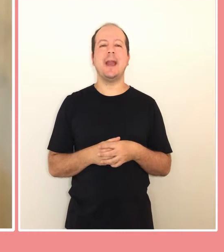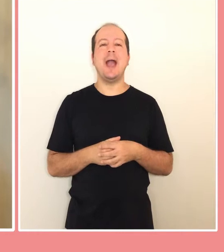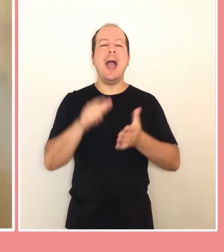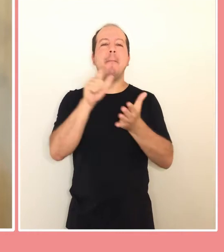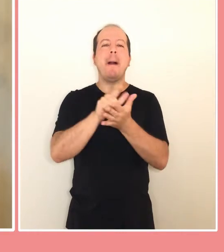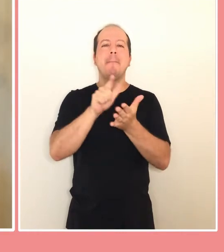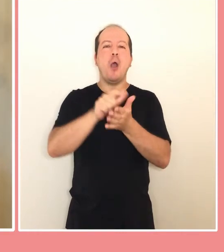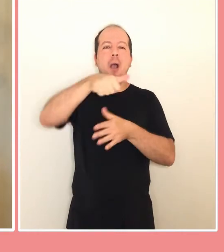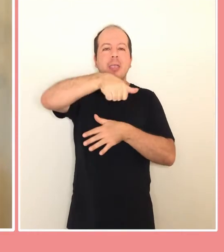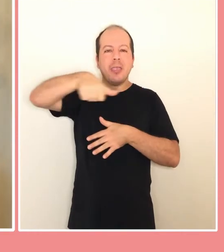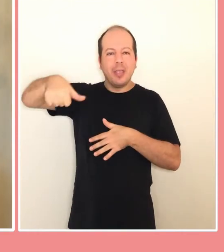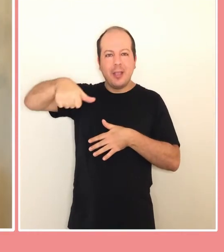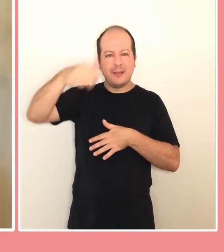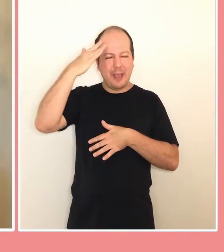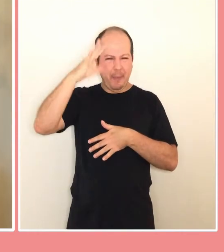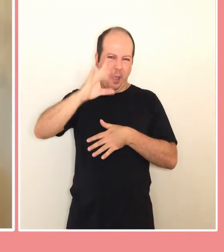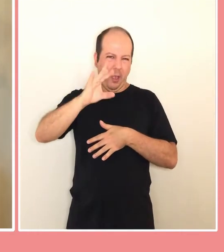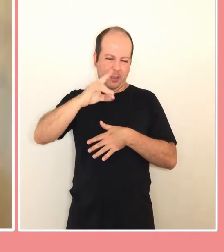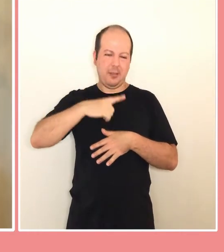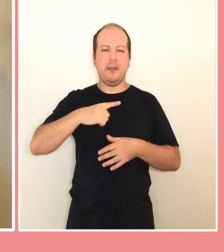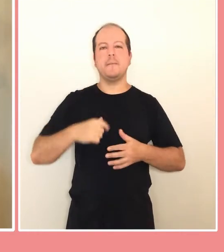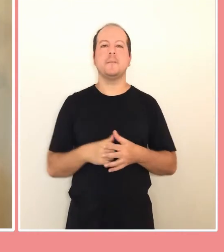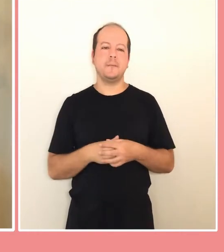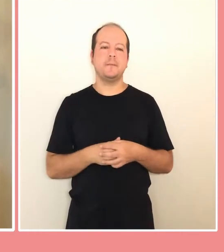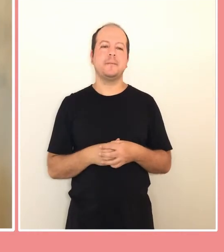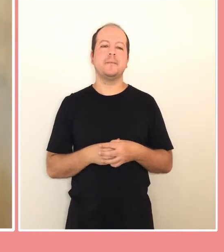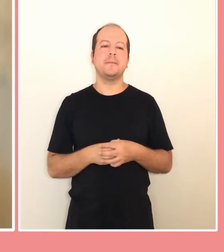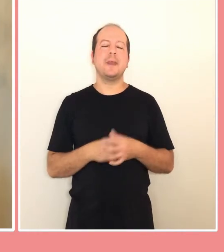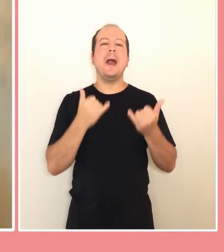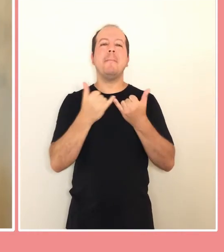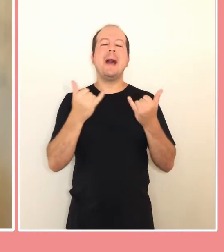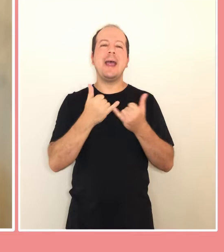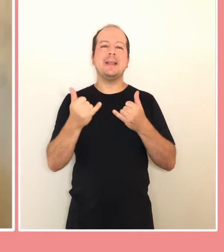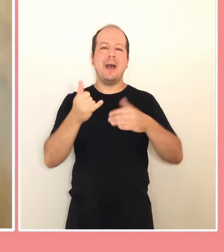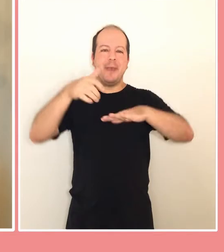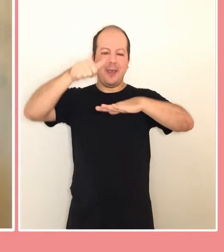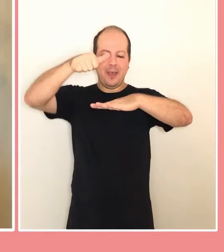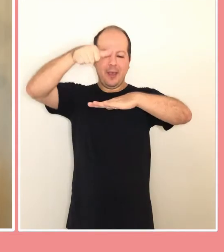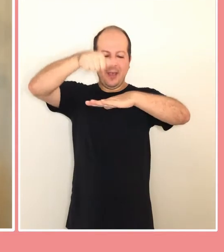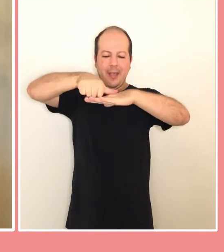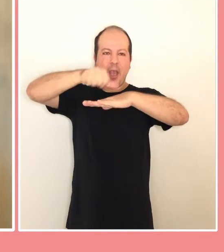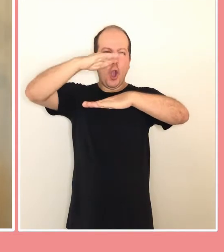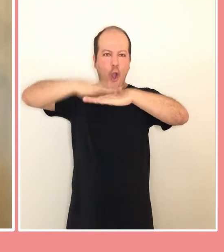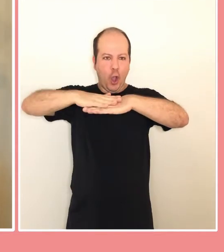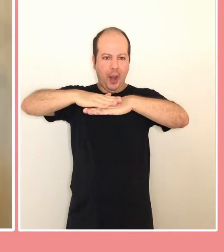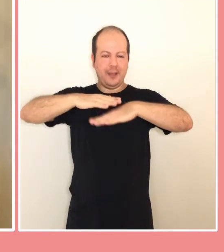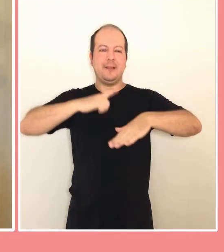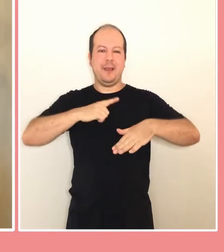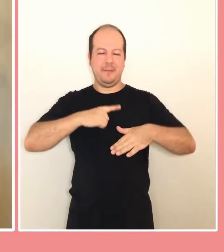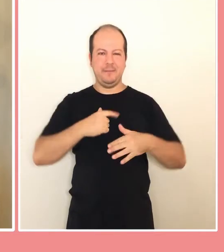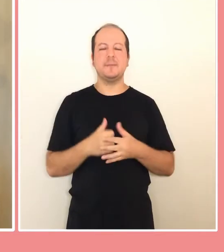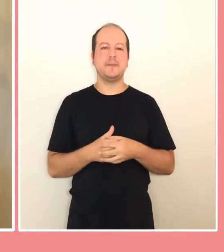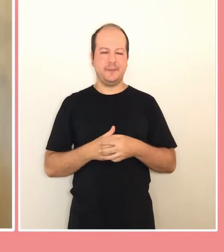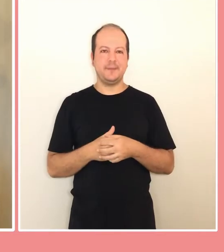papéis adesivos, né? Que é como se fosse figurinha autocolante, ó. E